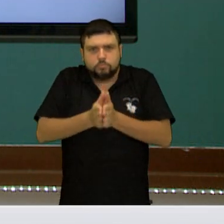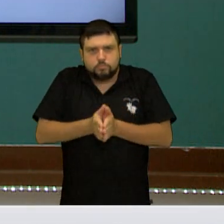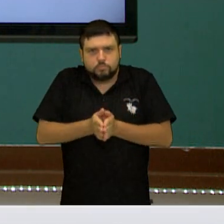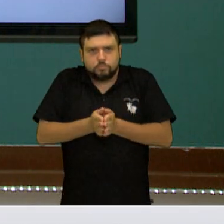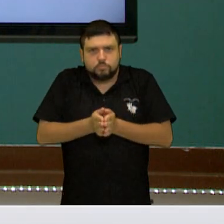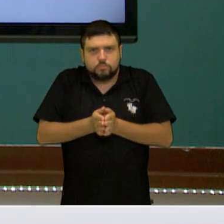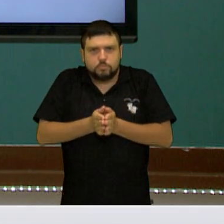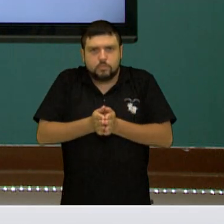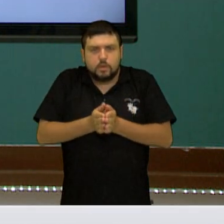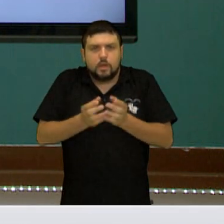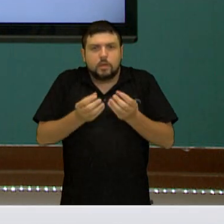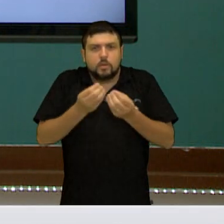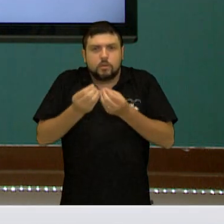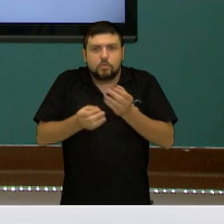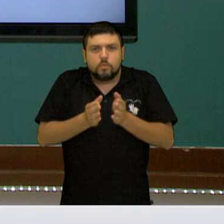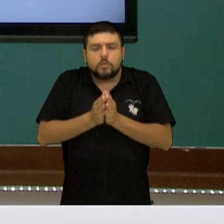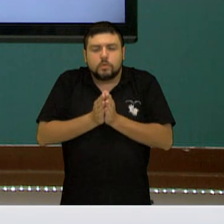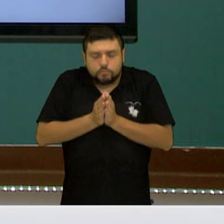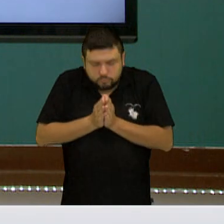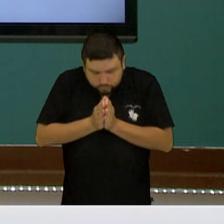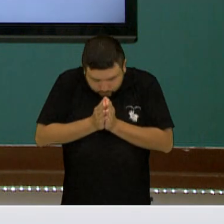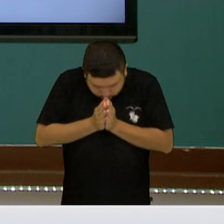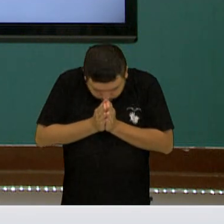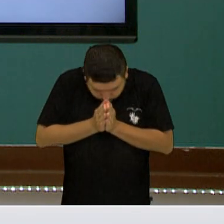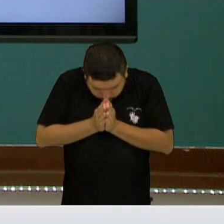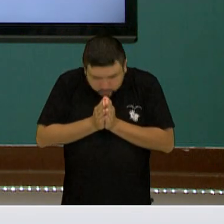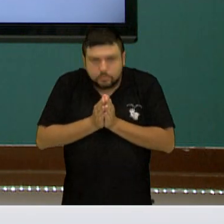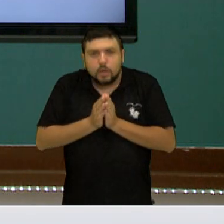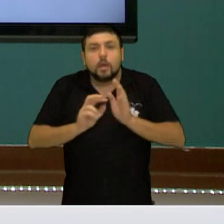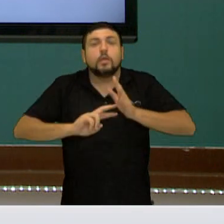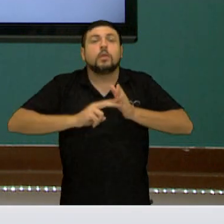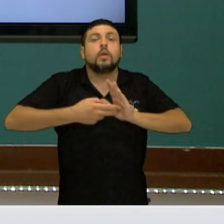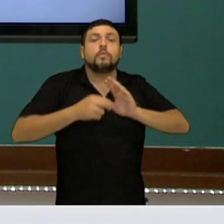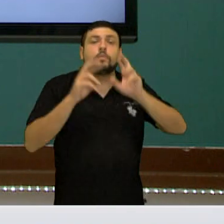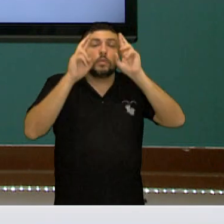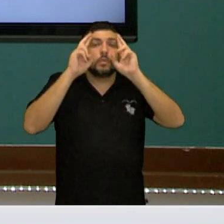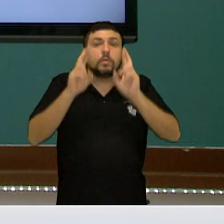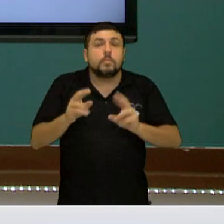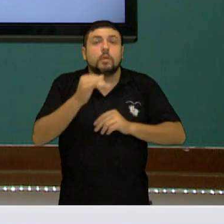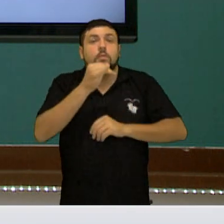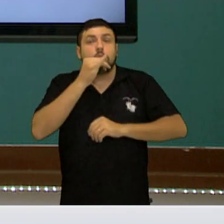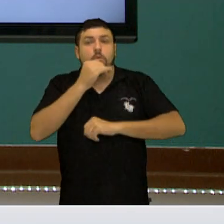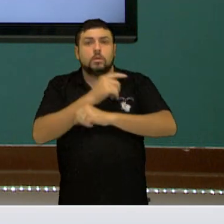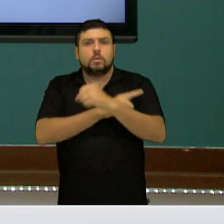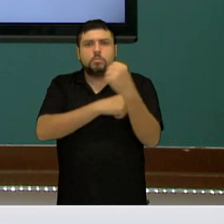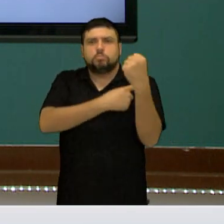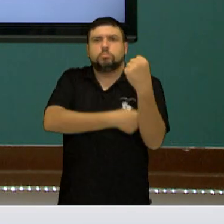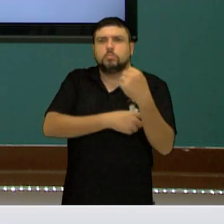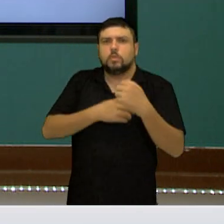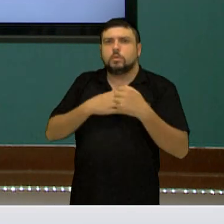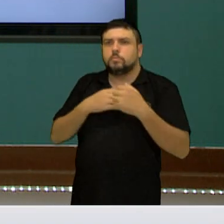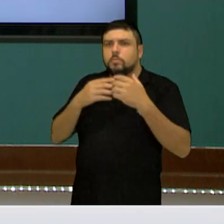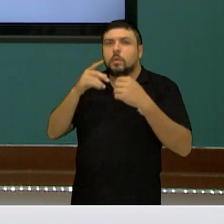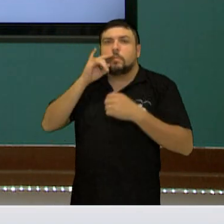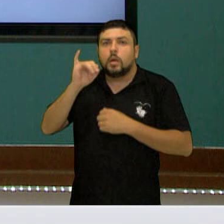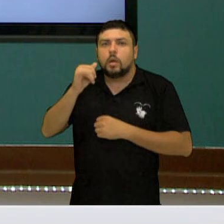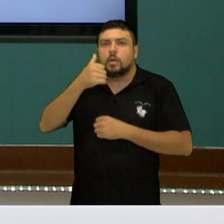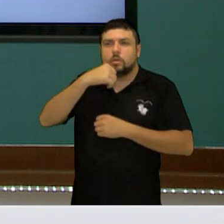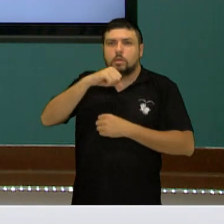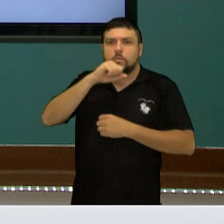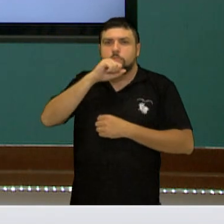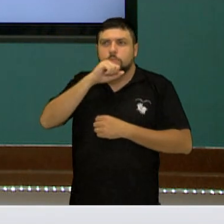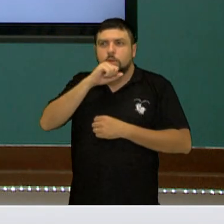de muito respeito, pode inclinar a cabeça também, quando você está na frente de uma autoridade, do pai, de uma mãe, que você